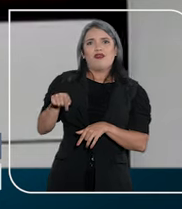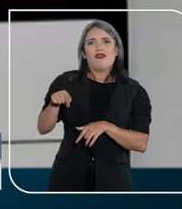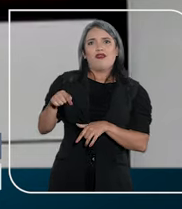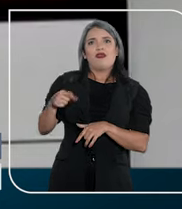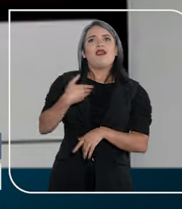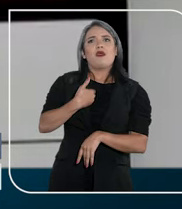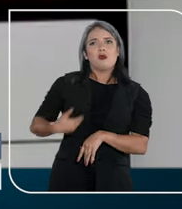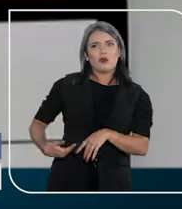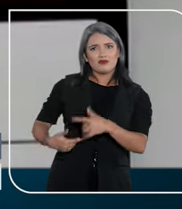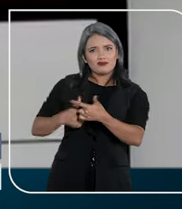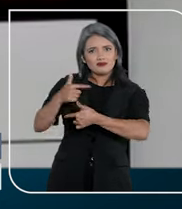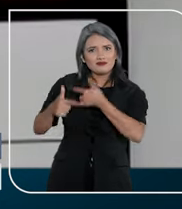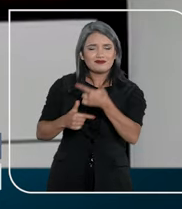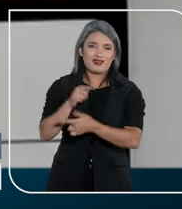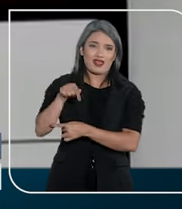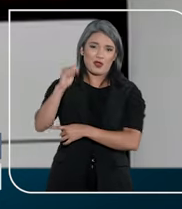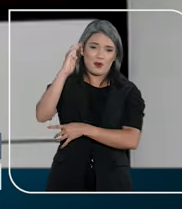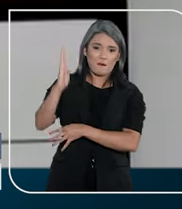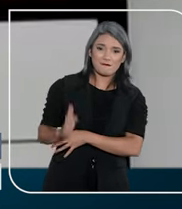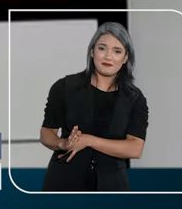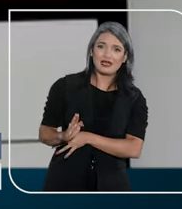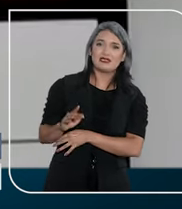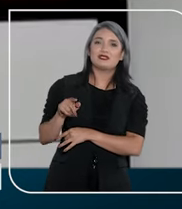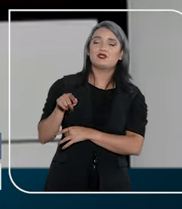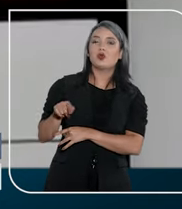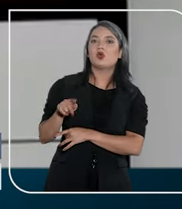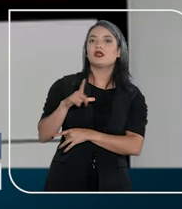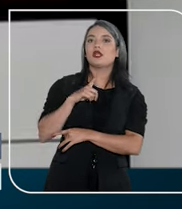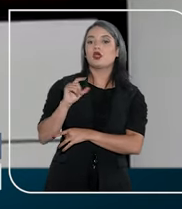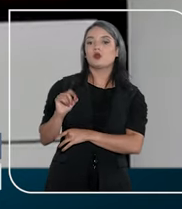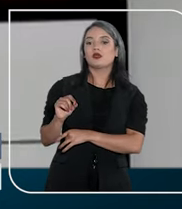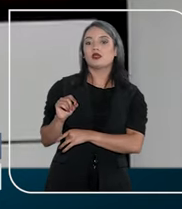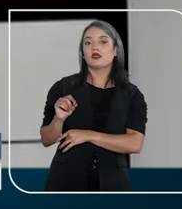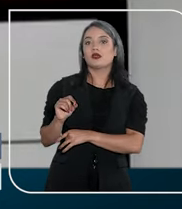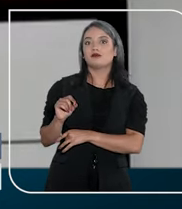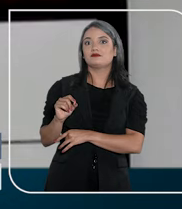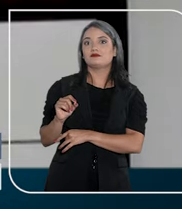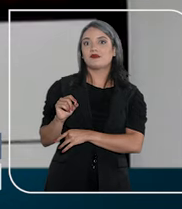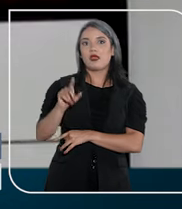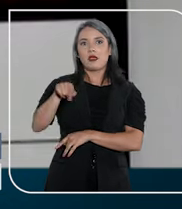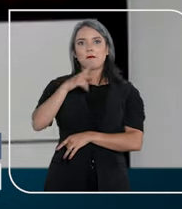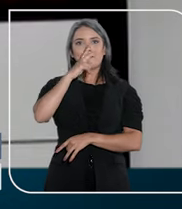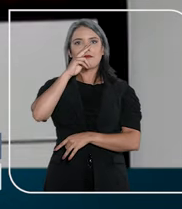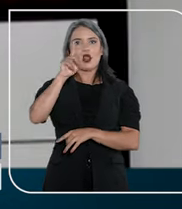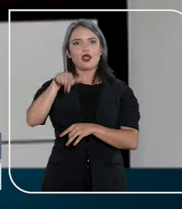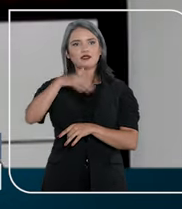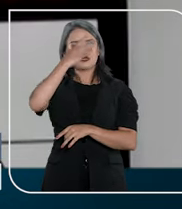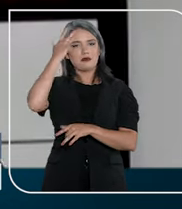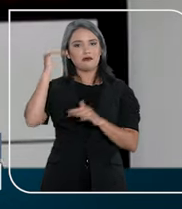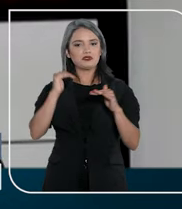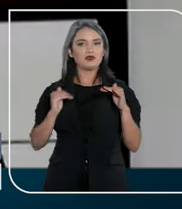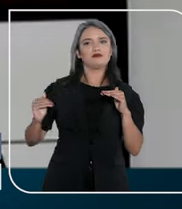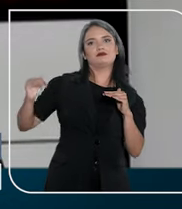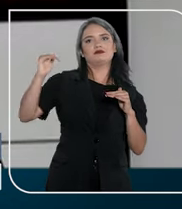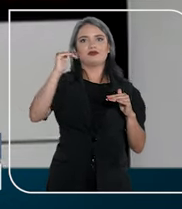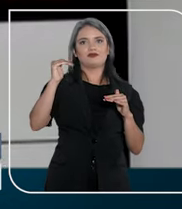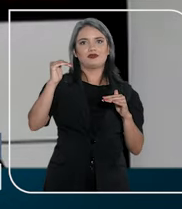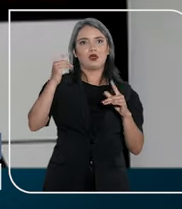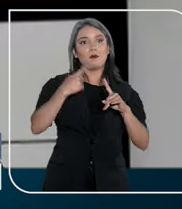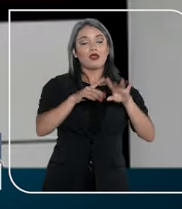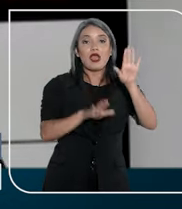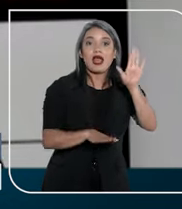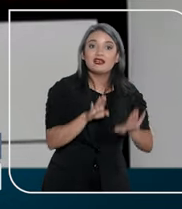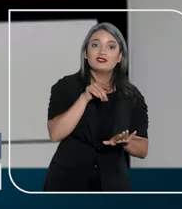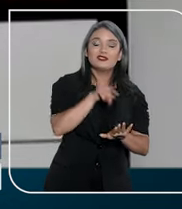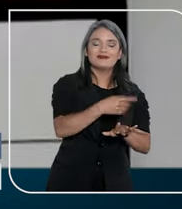dada a nossa condição econômico-financeira, ele acaba sendo como que uma espécie de título de nobreza. Ele é um passaporte para sair de uma